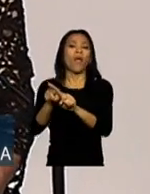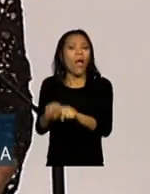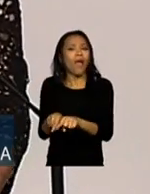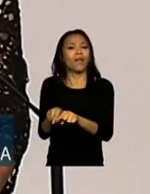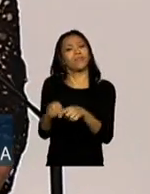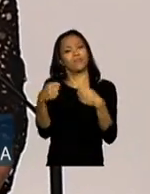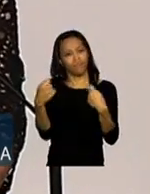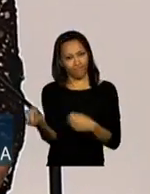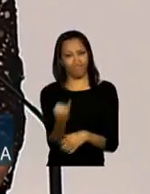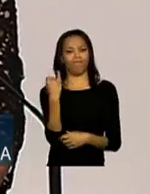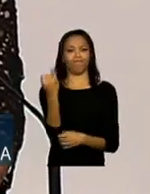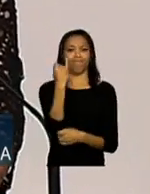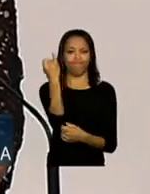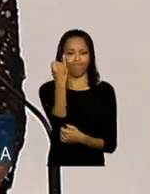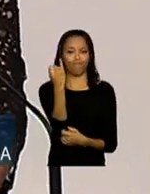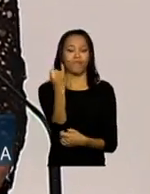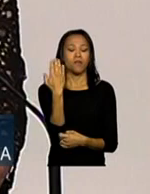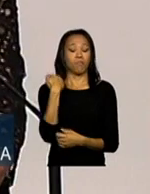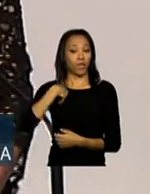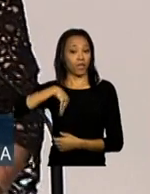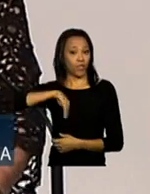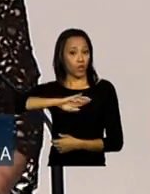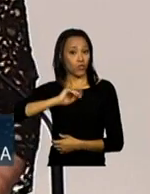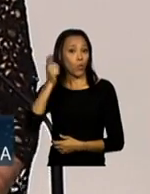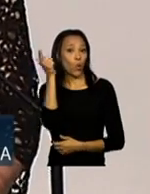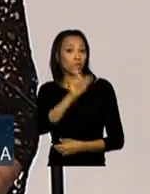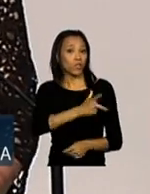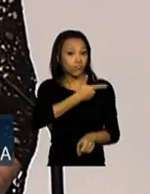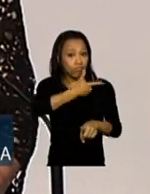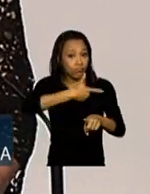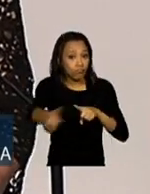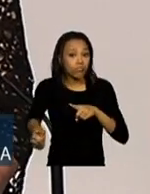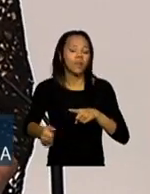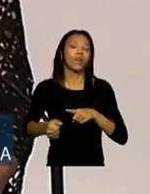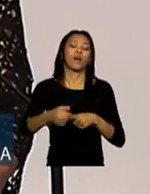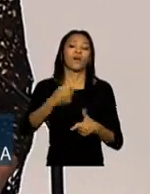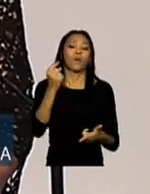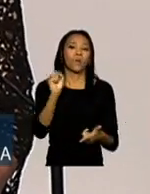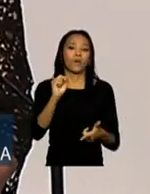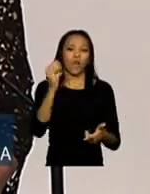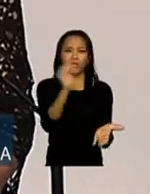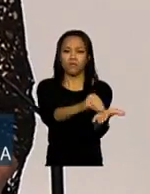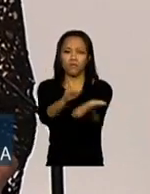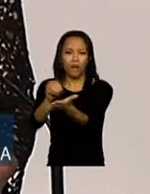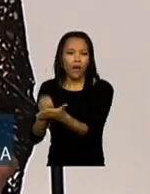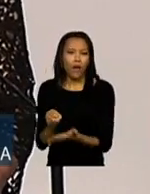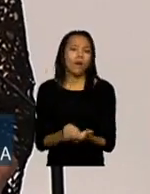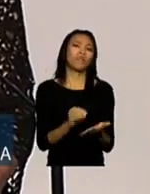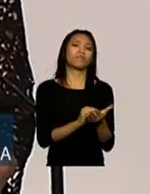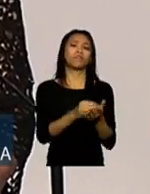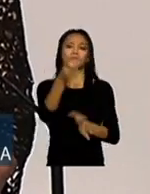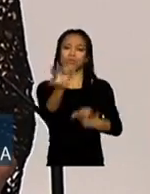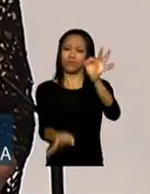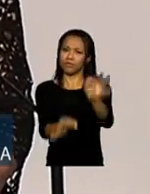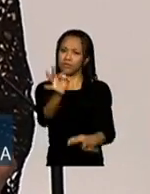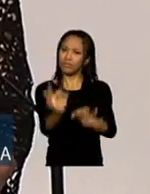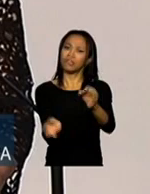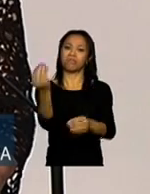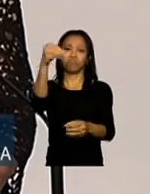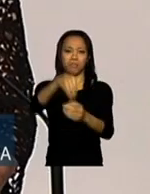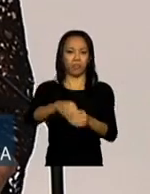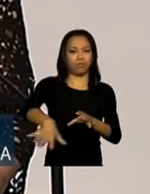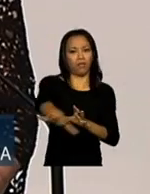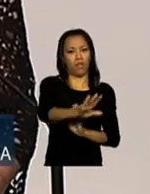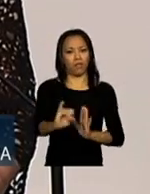absolutamente necessárias para que possamos superar as deficiências e as injustiças de nosso sistema